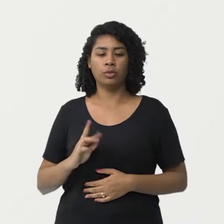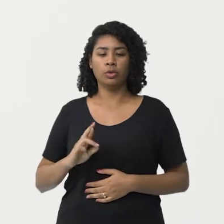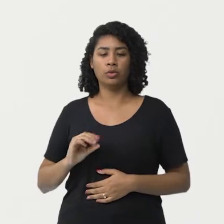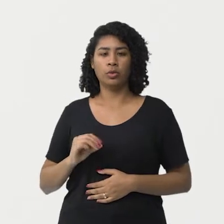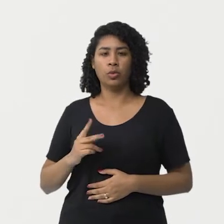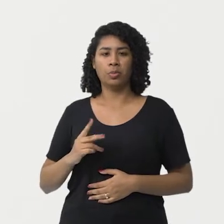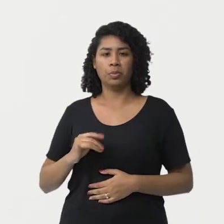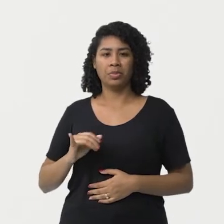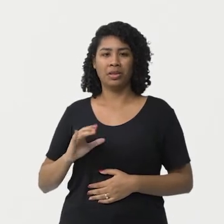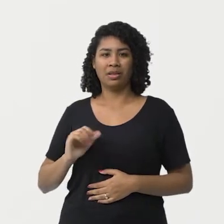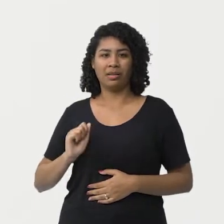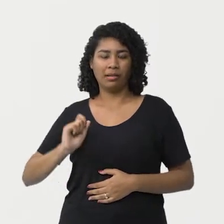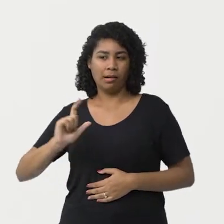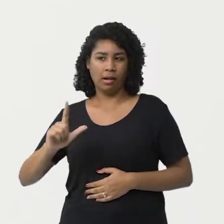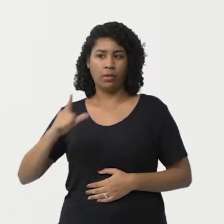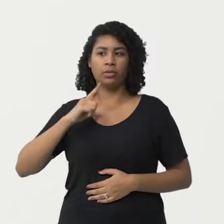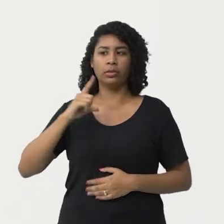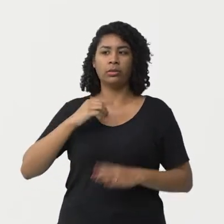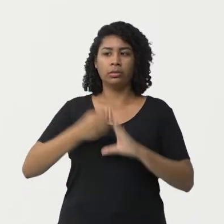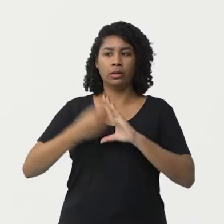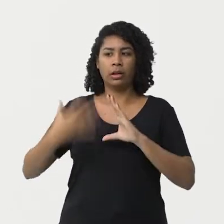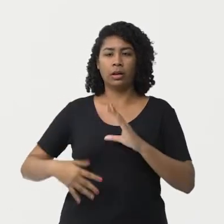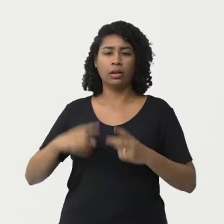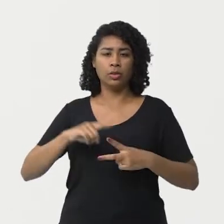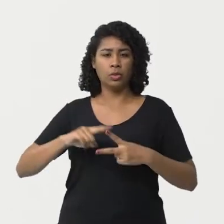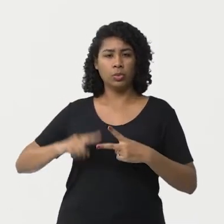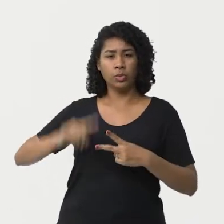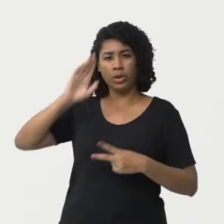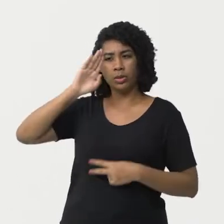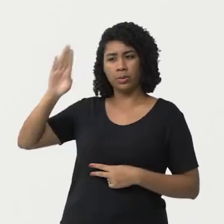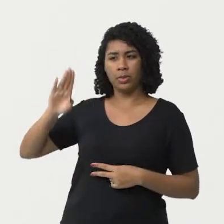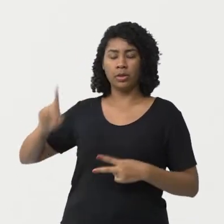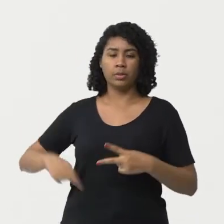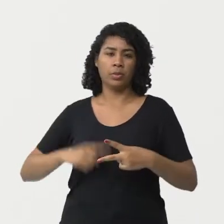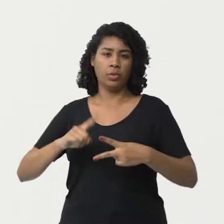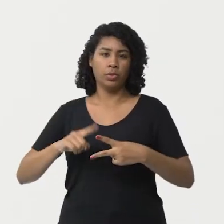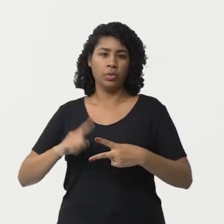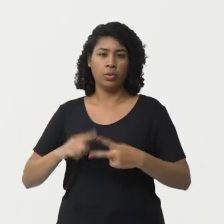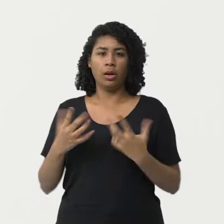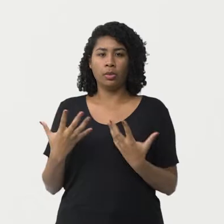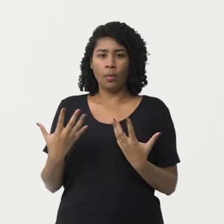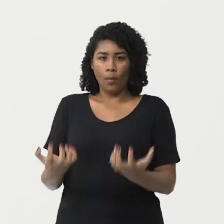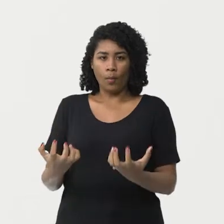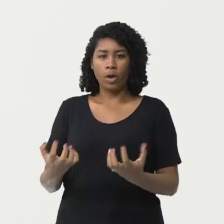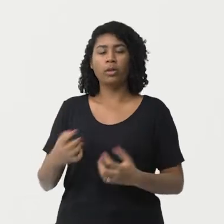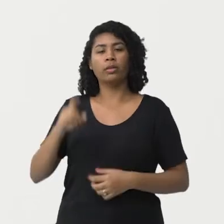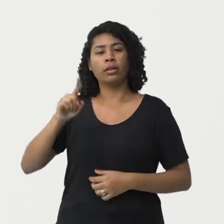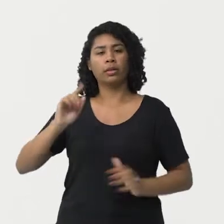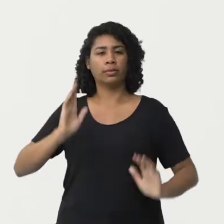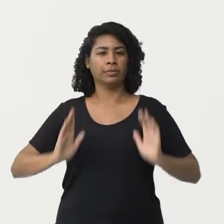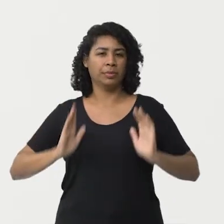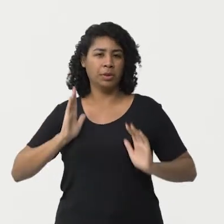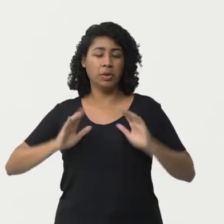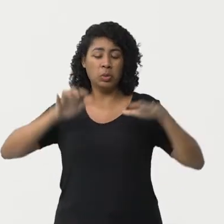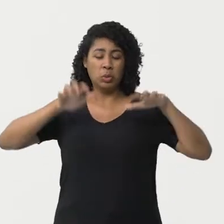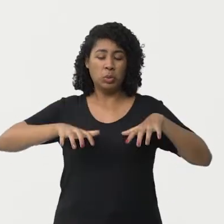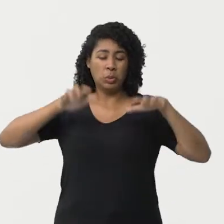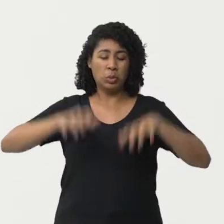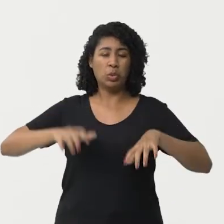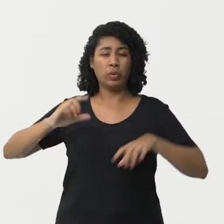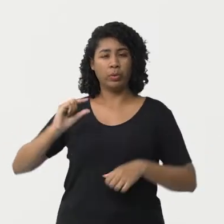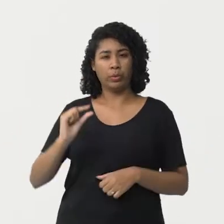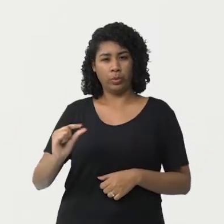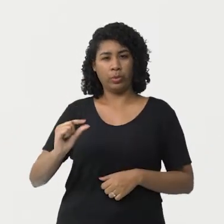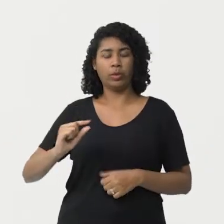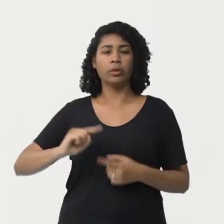por duas estações específicas, que é uma seca, que vai ocorrer no inverno, ou seja, uma pouca quantidade de chuva nesse